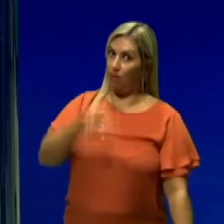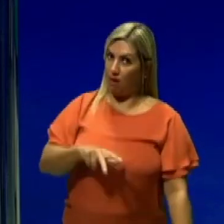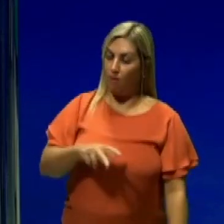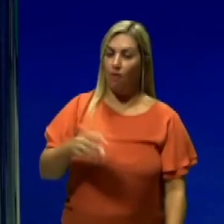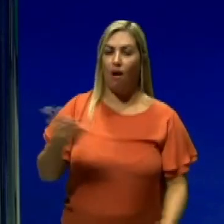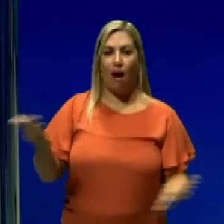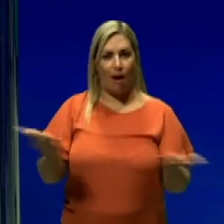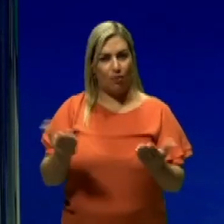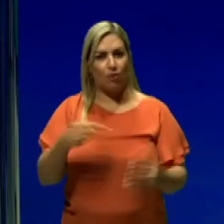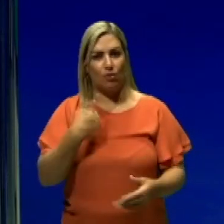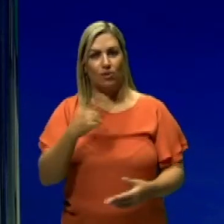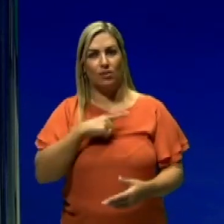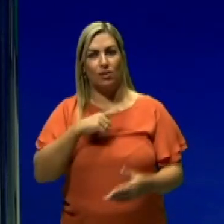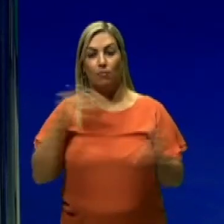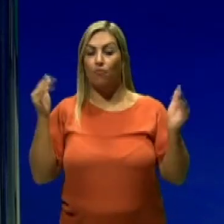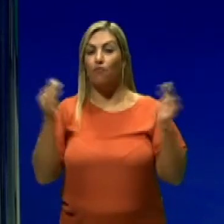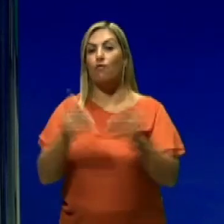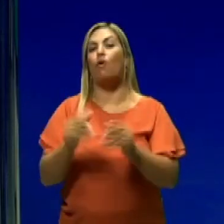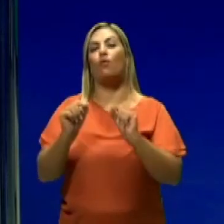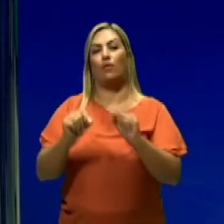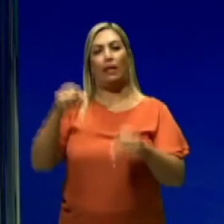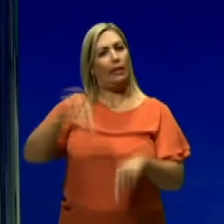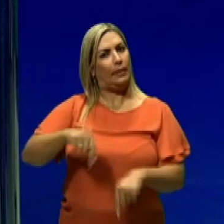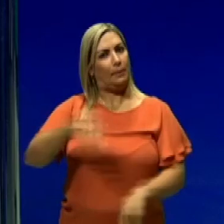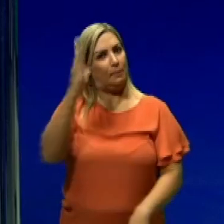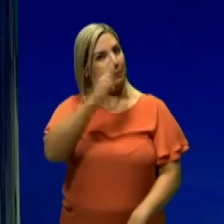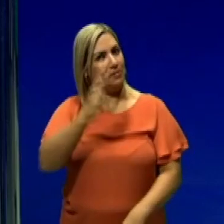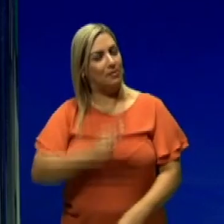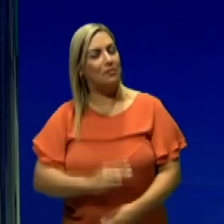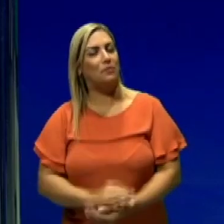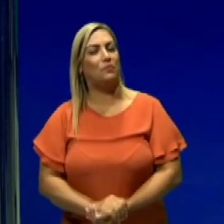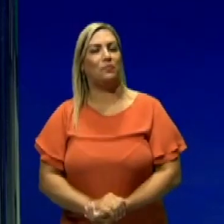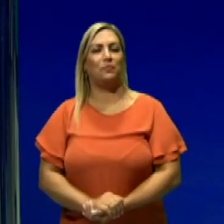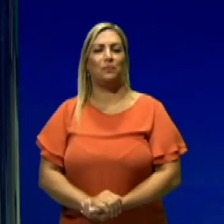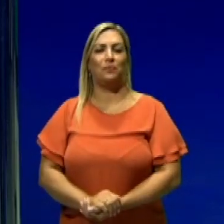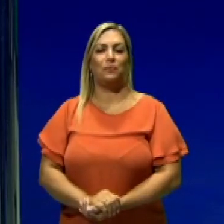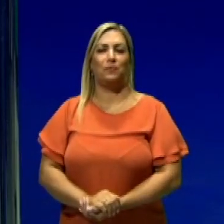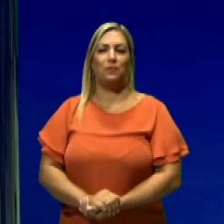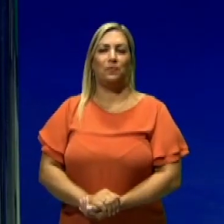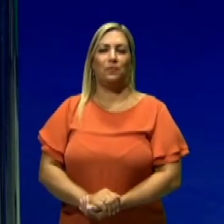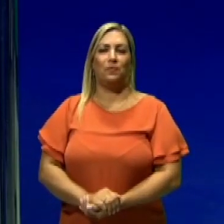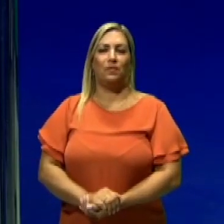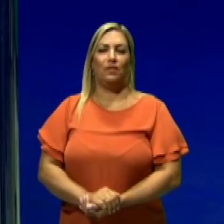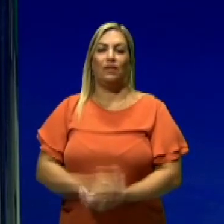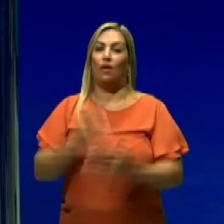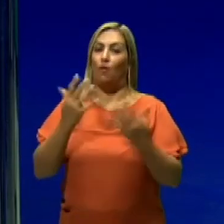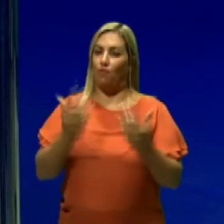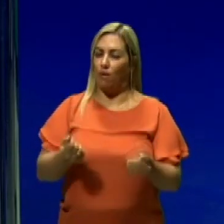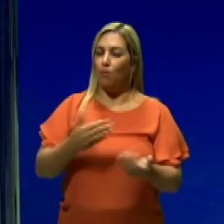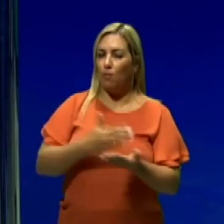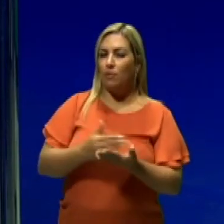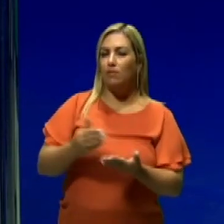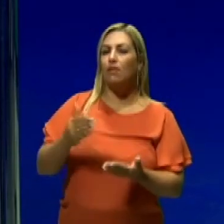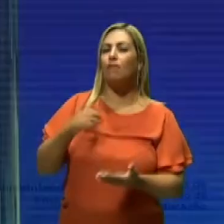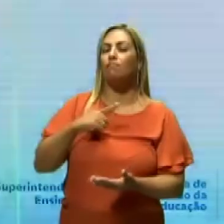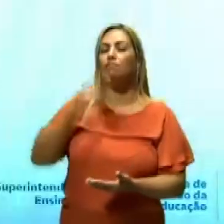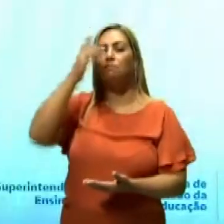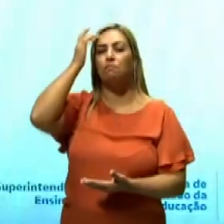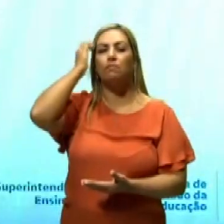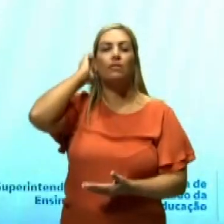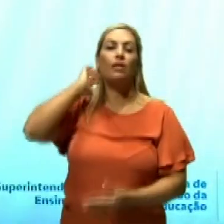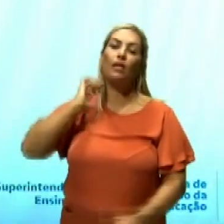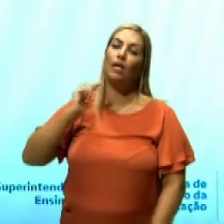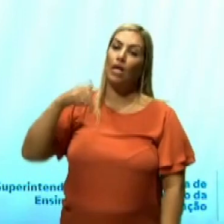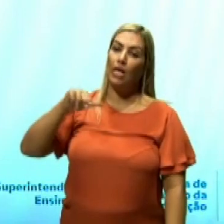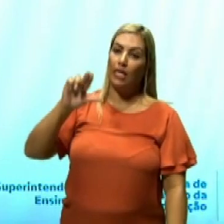portugal agora o que nós temos como foco hoje é aqui no brasil então vamos para o nosso quinhentismo o